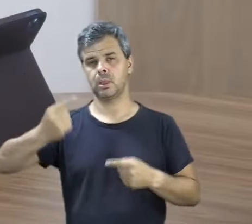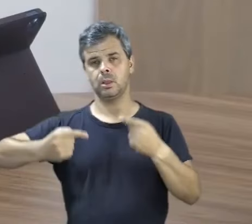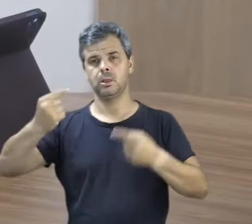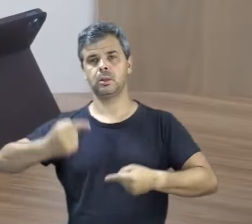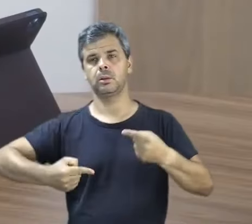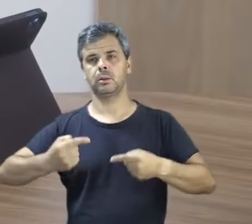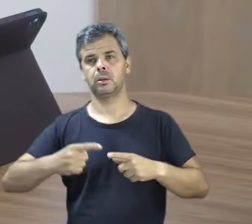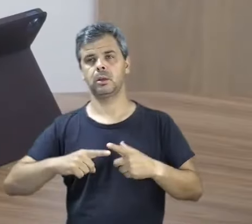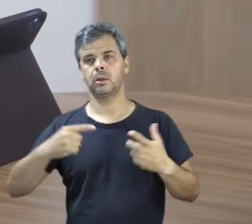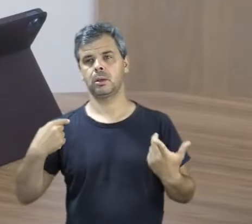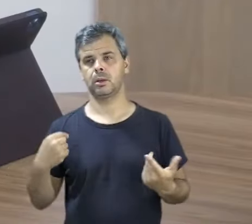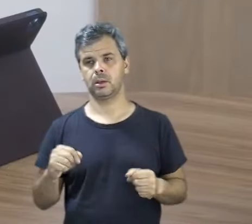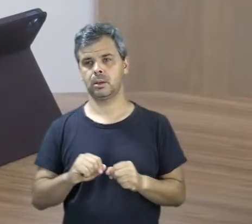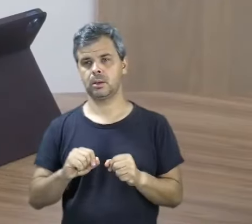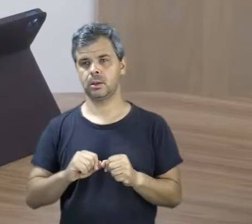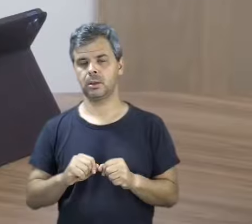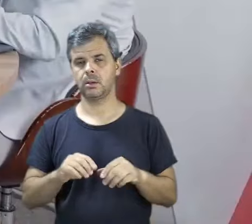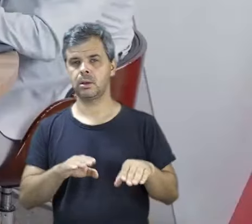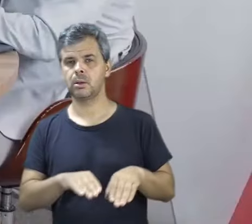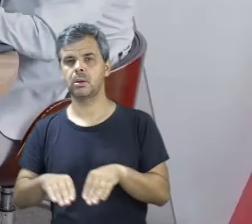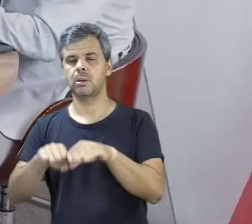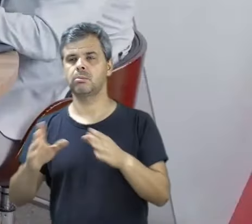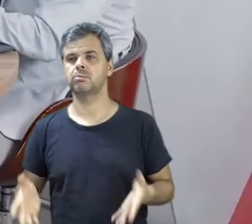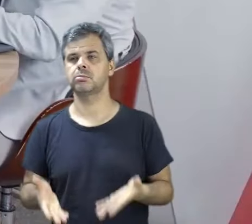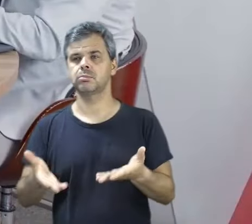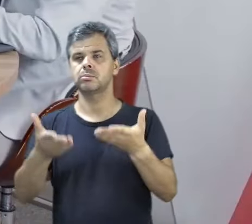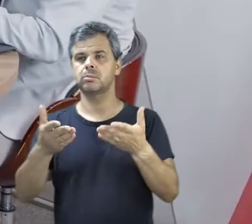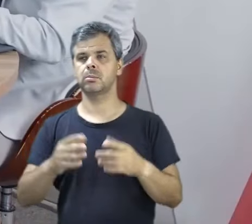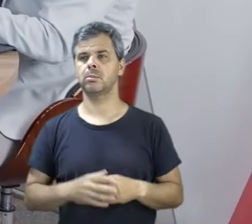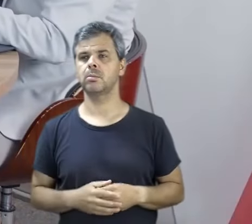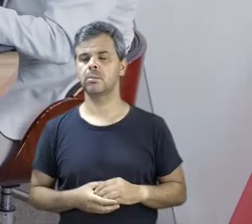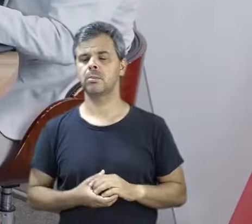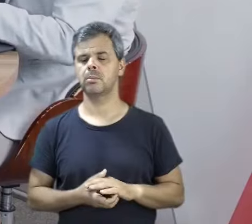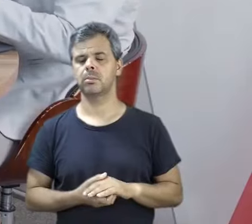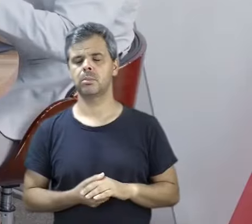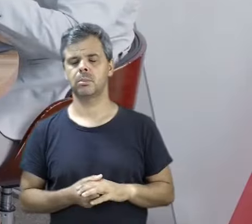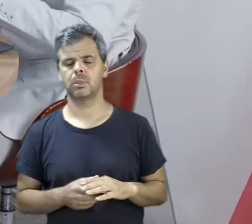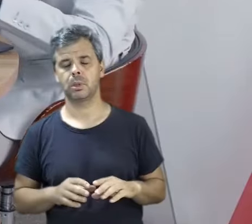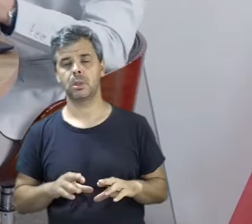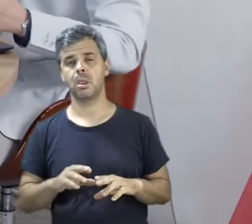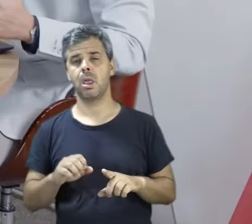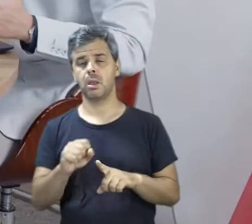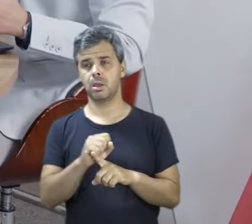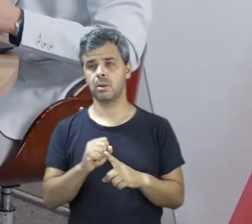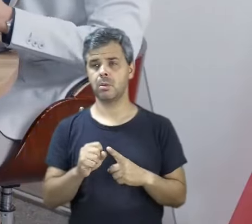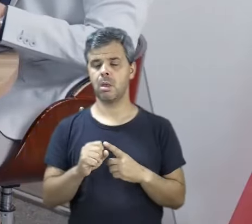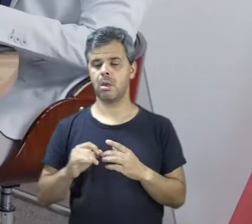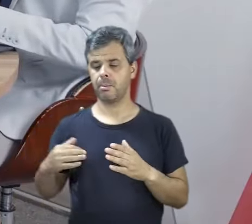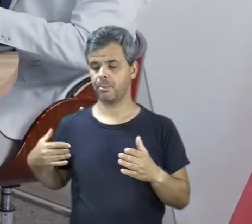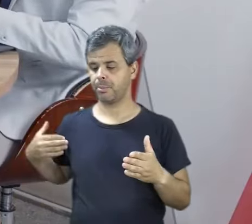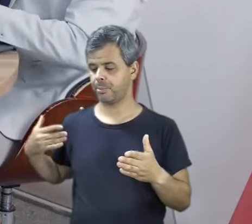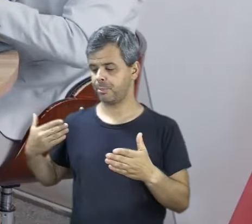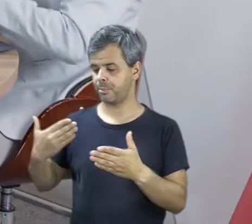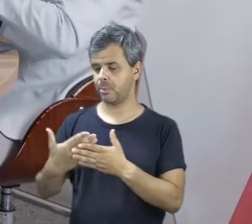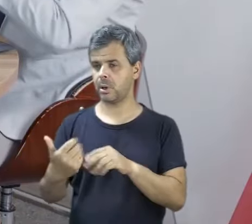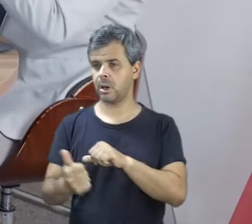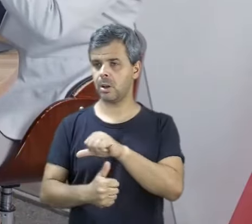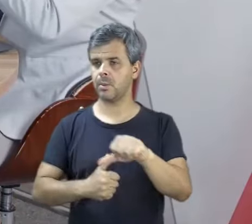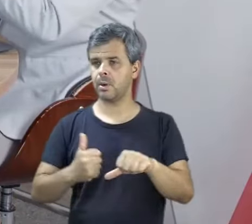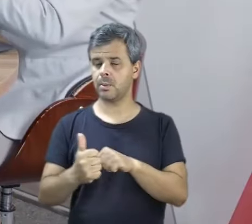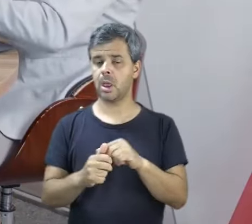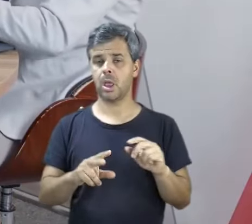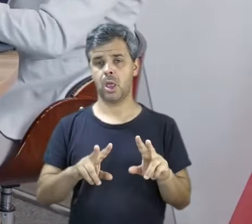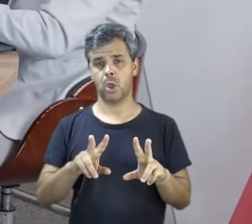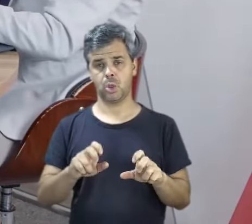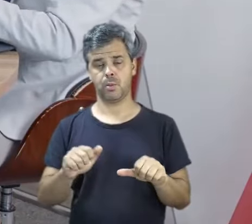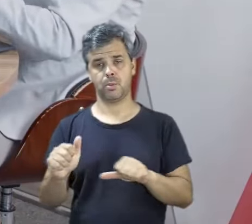debate da política de promoção da igualdade racial. Sem dúvida, a sociedade ela vai se transformando, né, ao longo do tempo, os temas